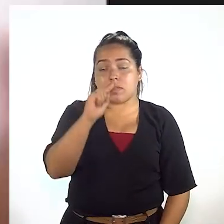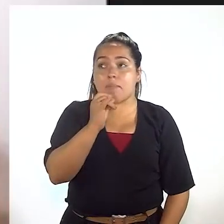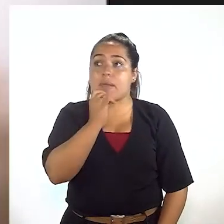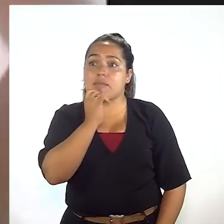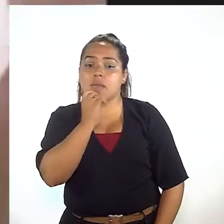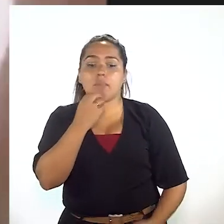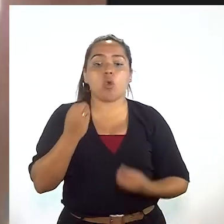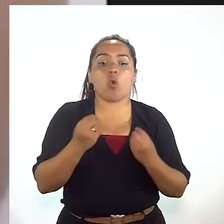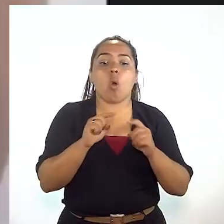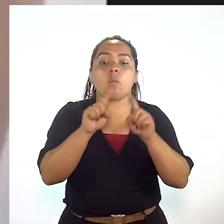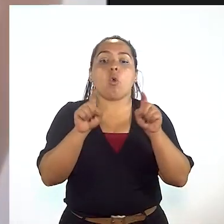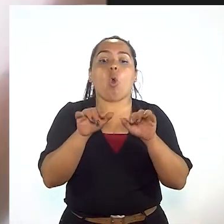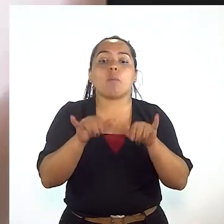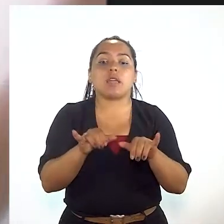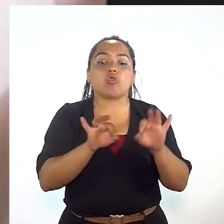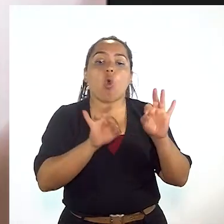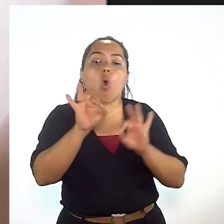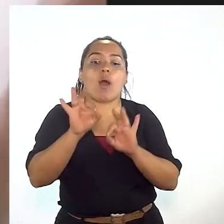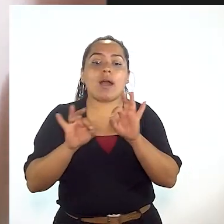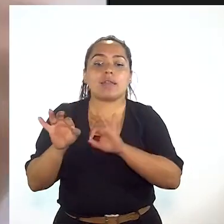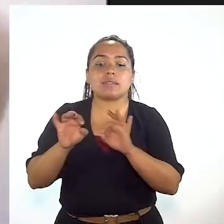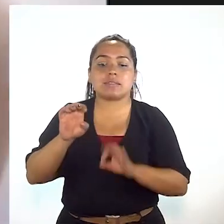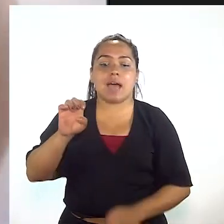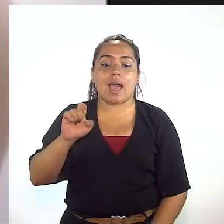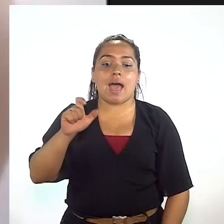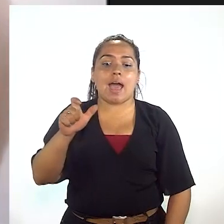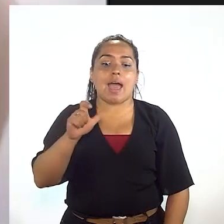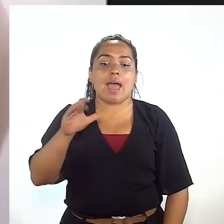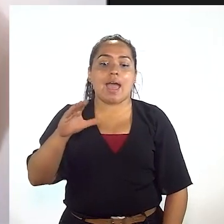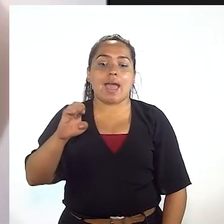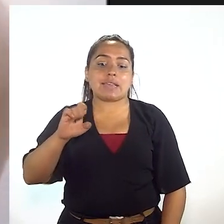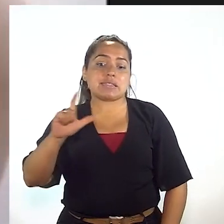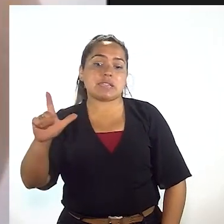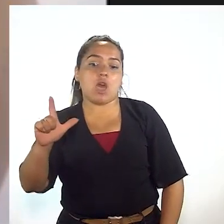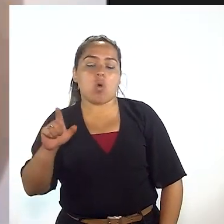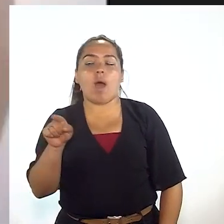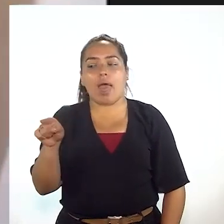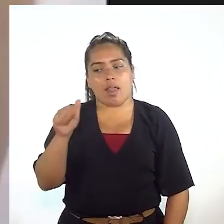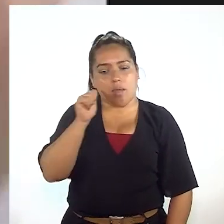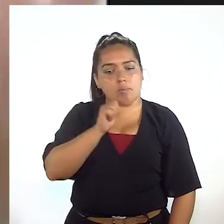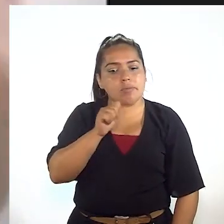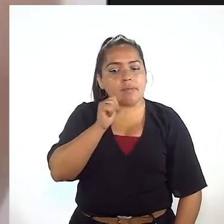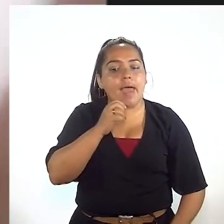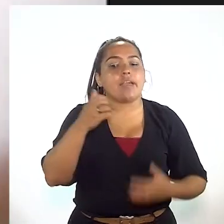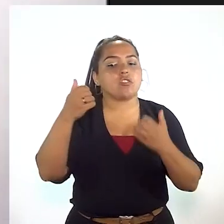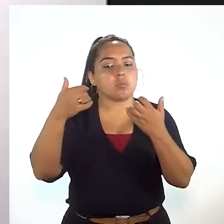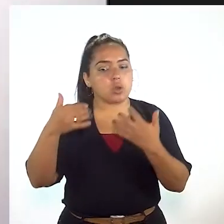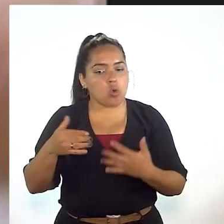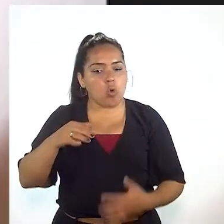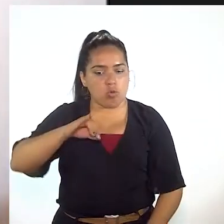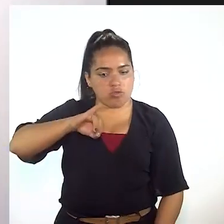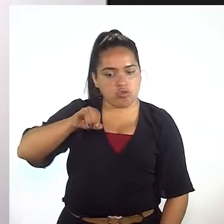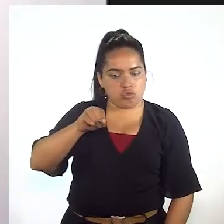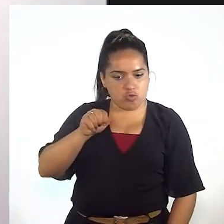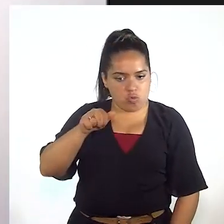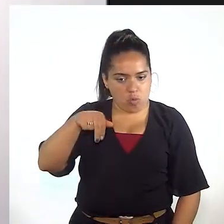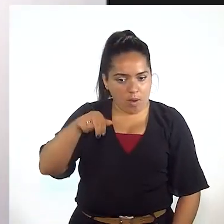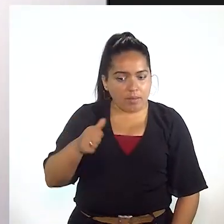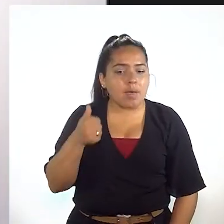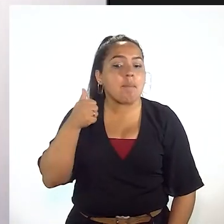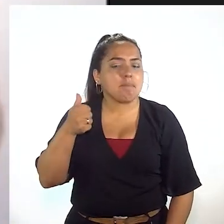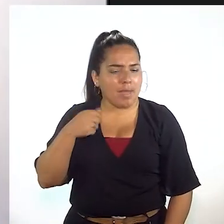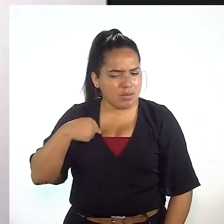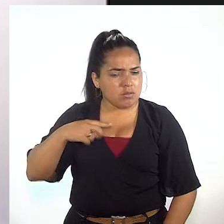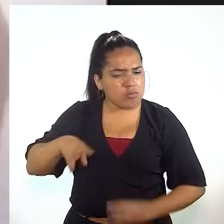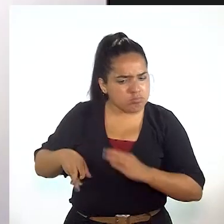não tem. Muita gente não sabe nem o que é um Excel. Então, como é que a gente vai começar a empreender se o dinheiro está sendo misturado? Foi isso tudo